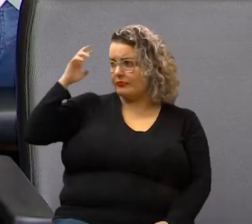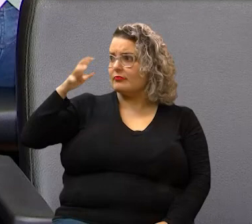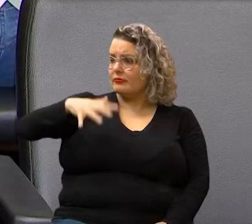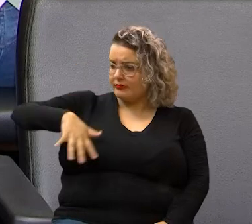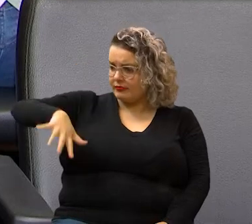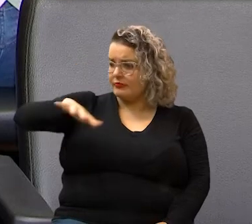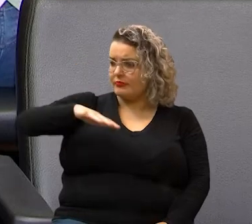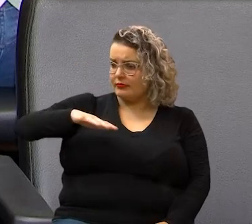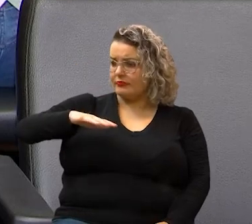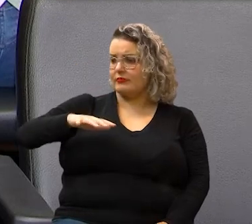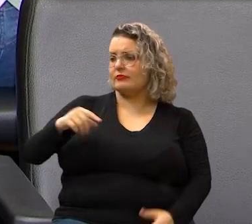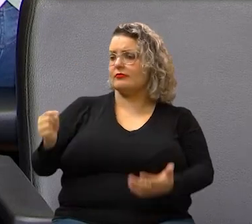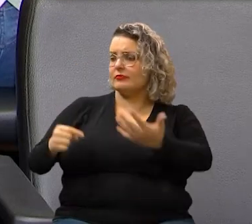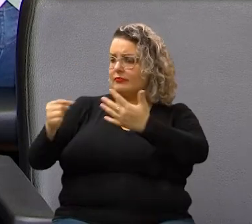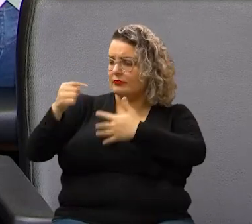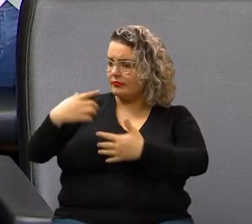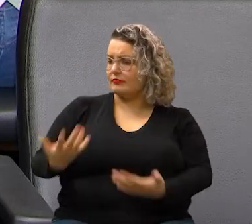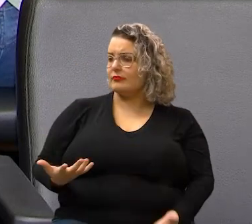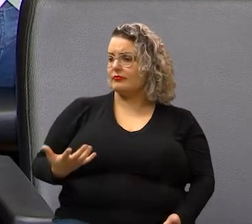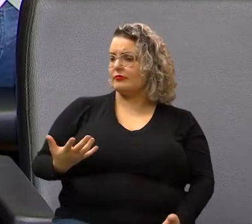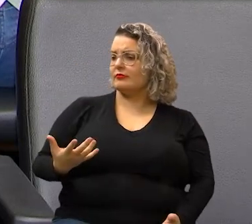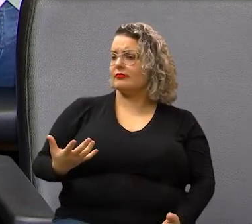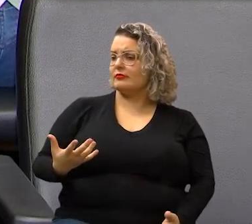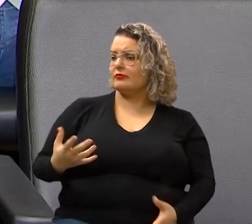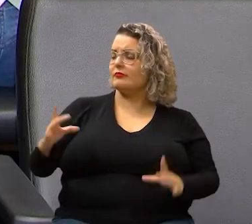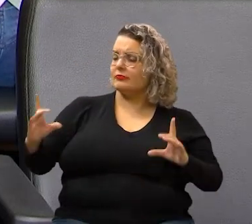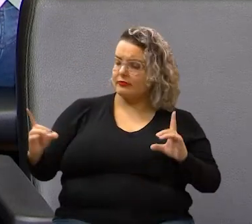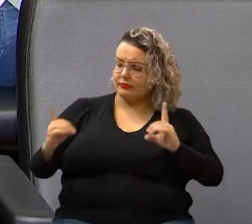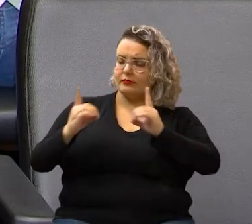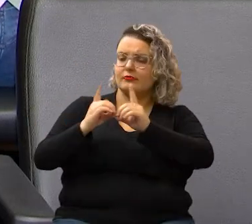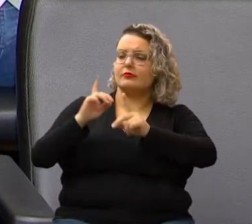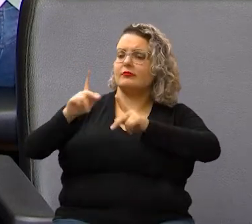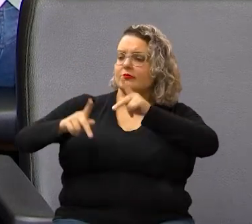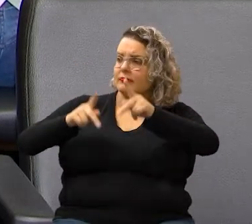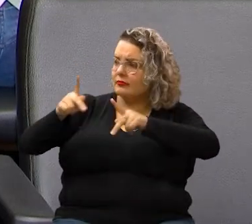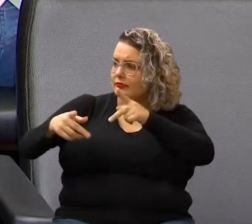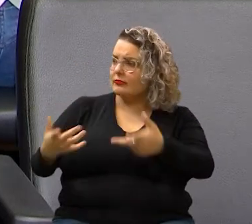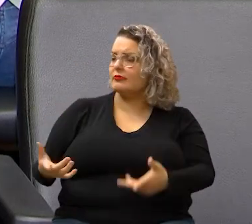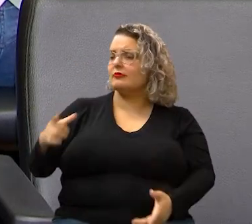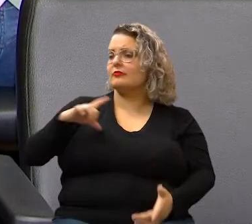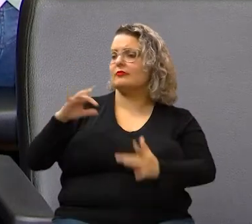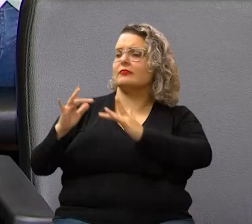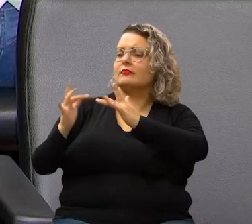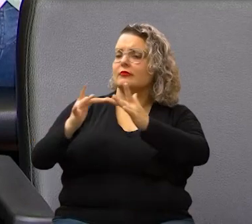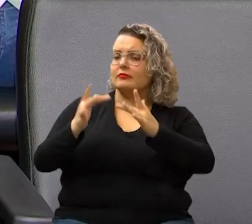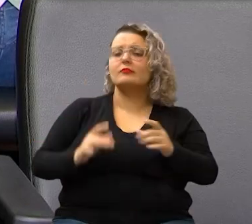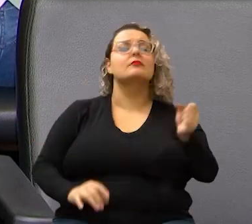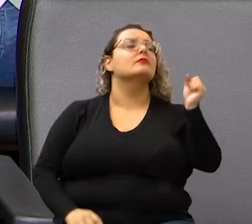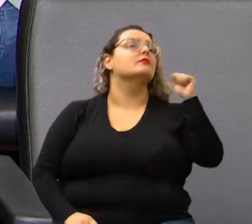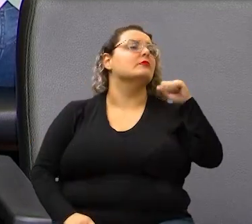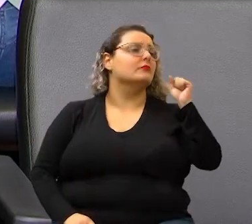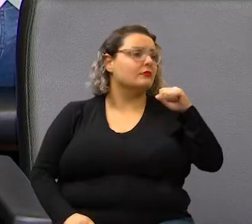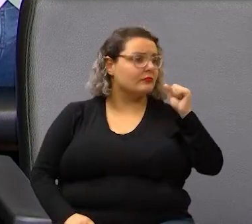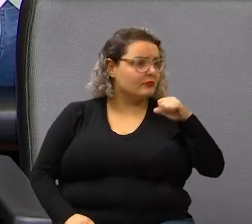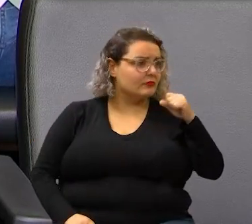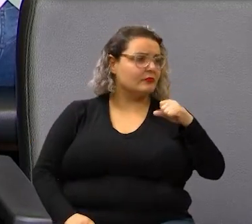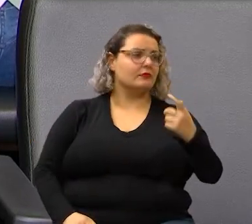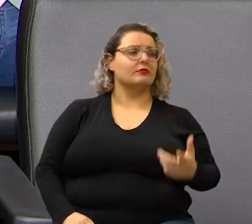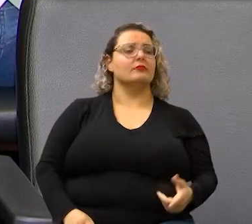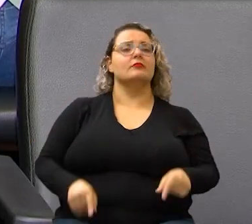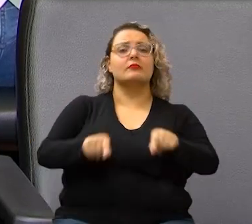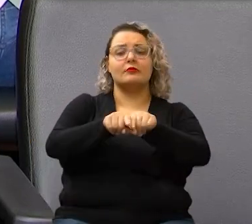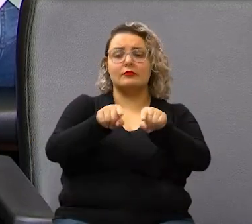a cultura entra, então, nesse quesito para aproximar as pessoas, para elas terem contato.